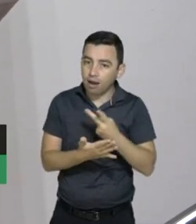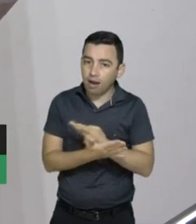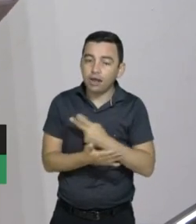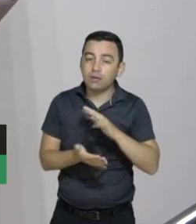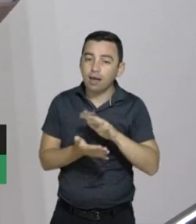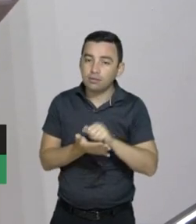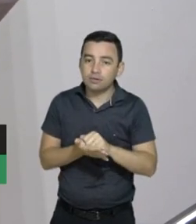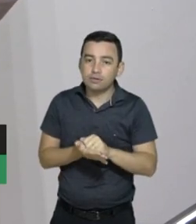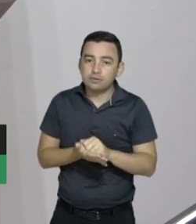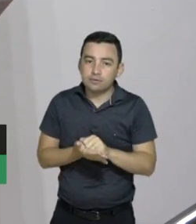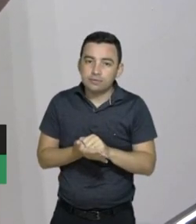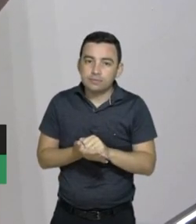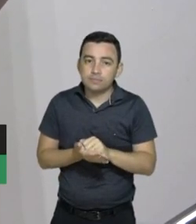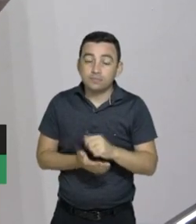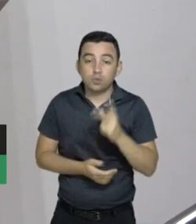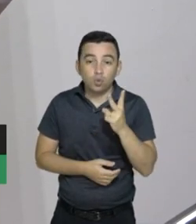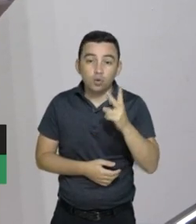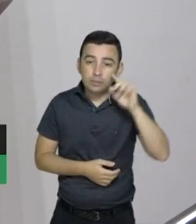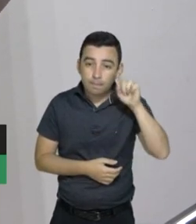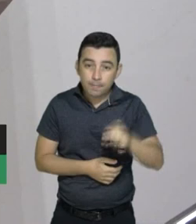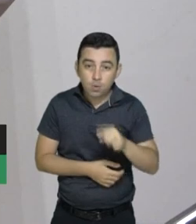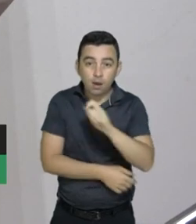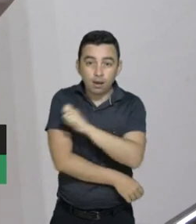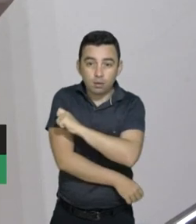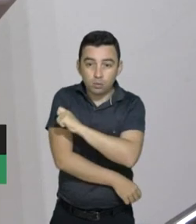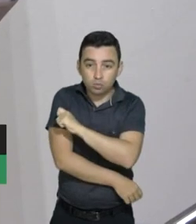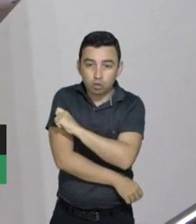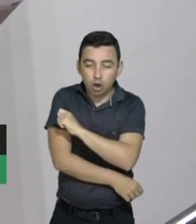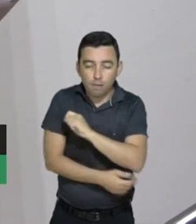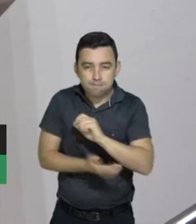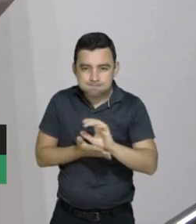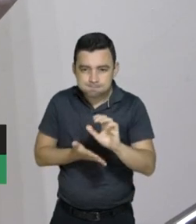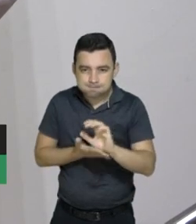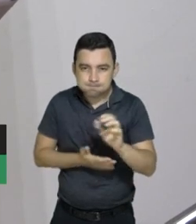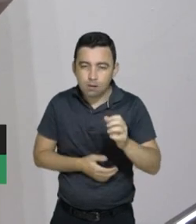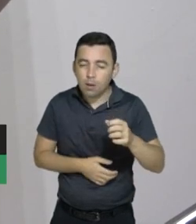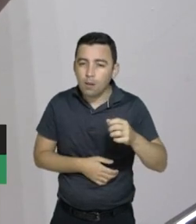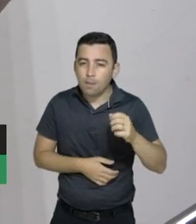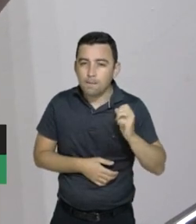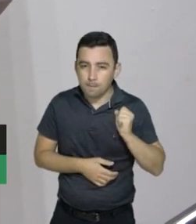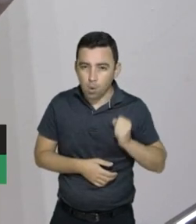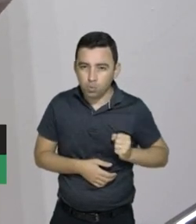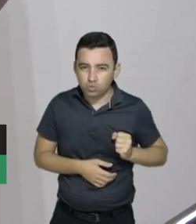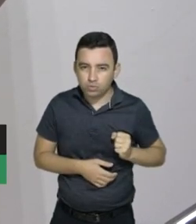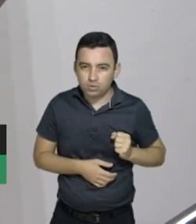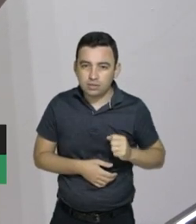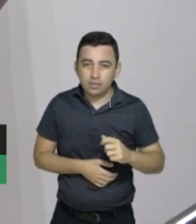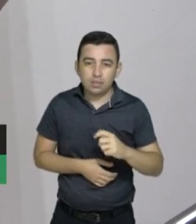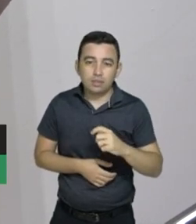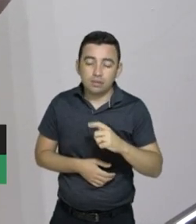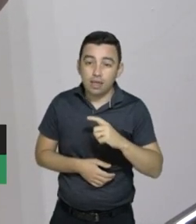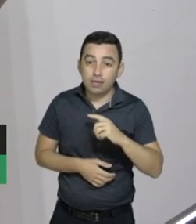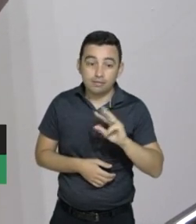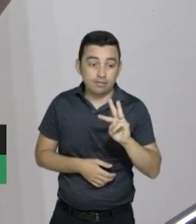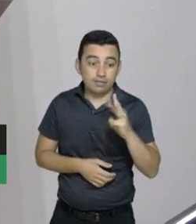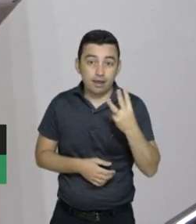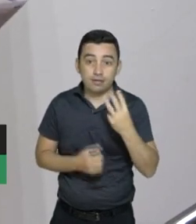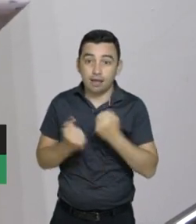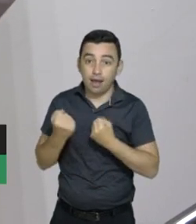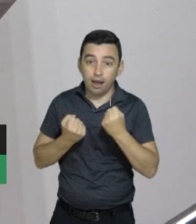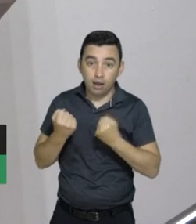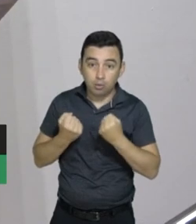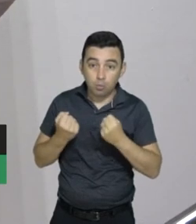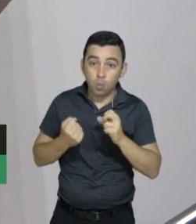ao menos dois mil estudantes que receberam bolsa detinham mais de três veículos em seu nome ou o nome de